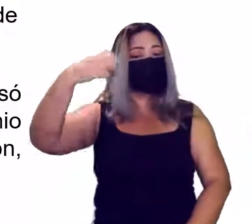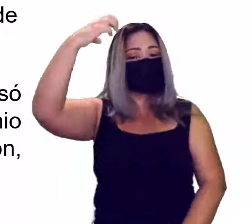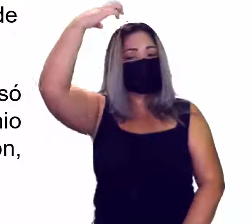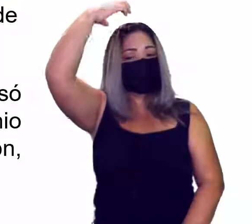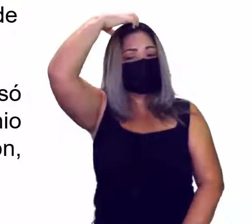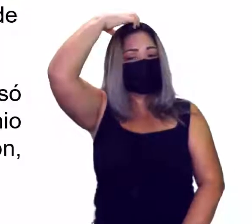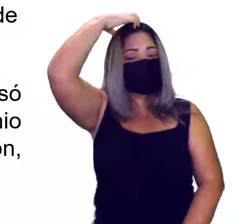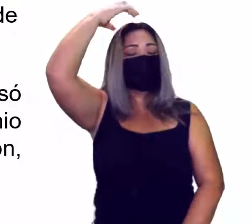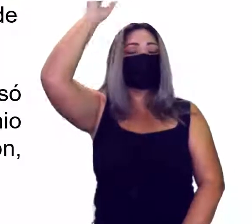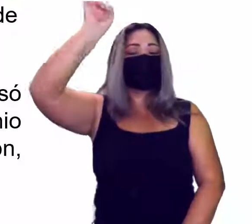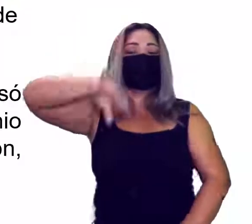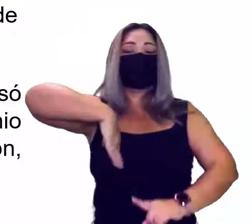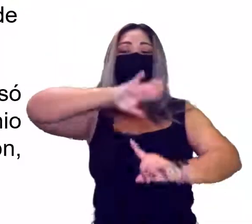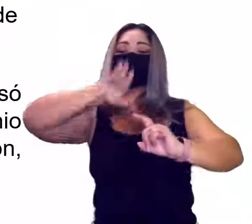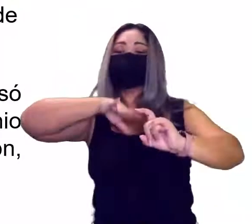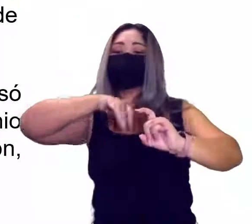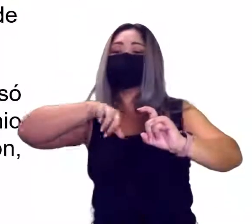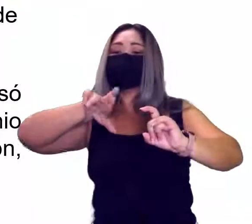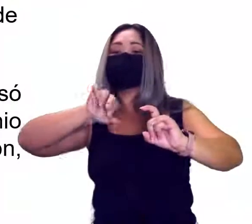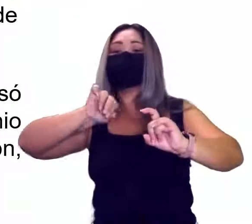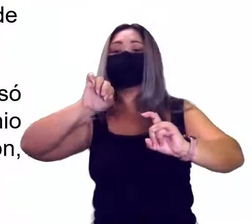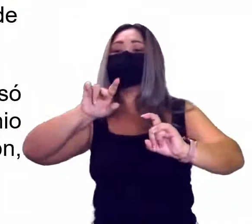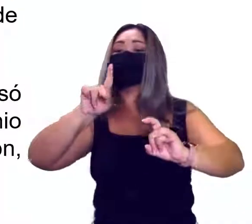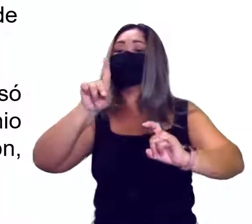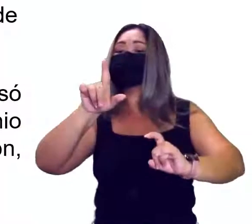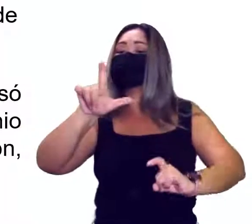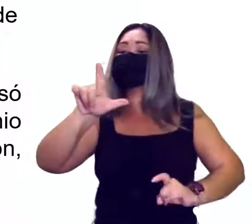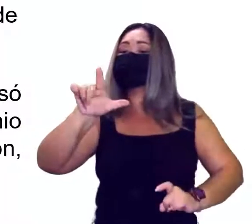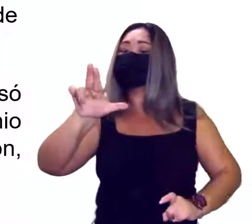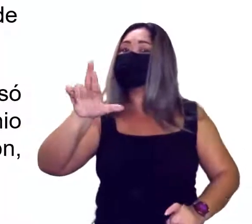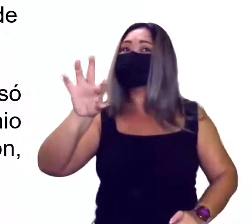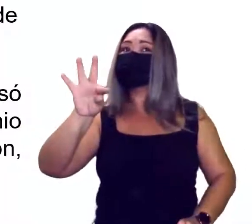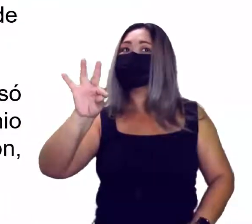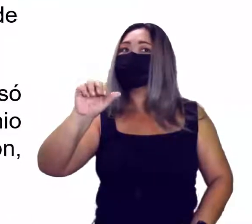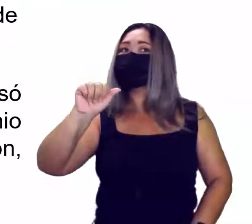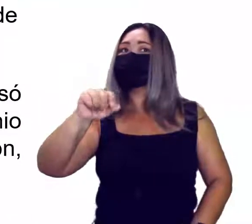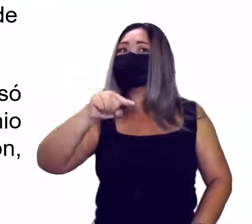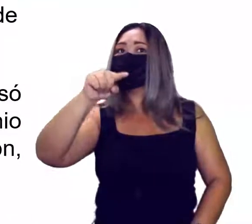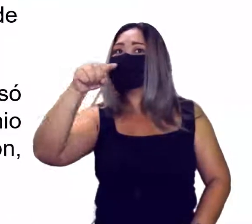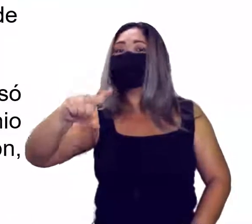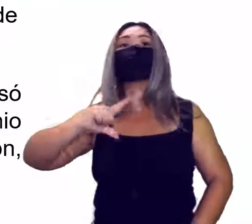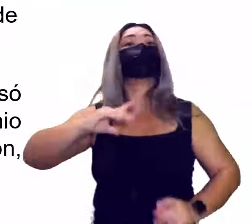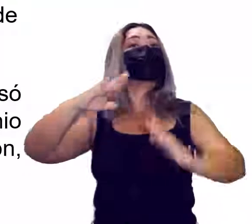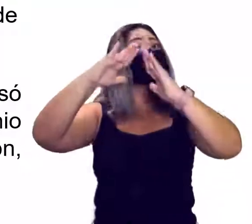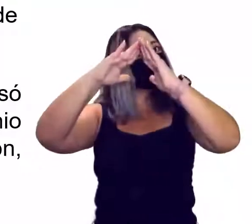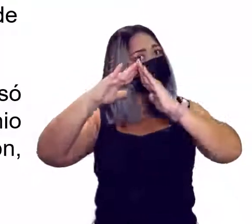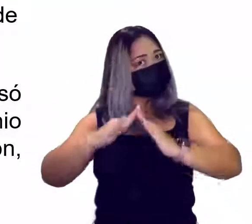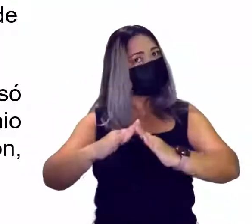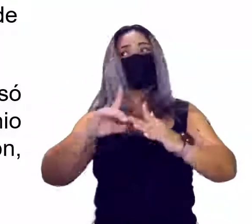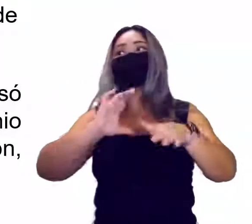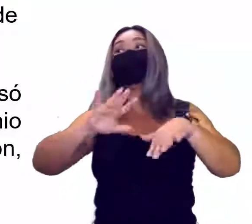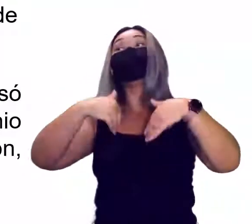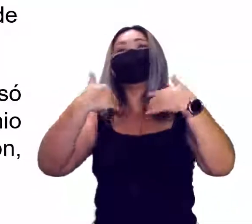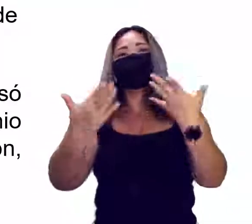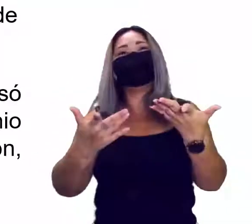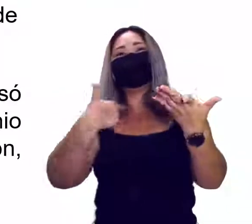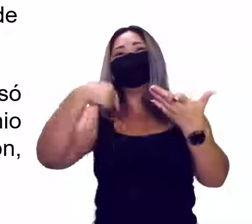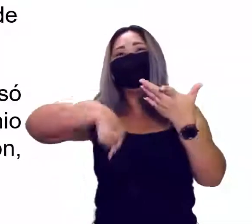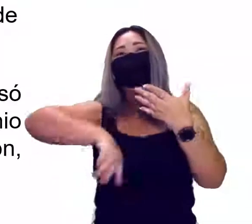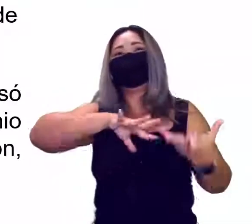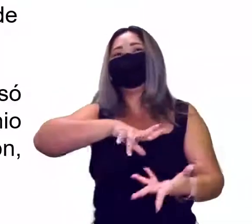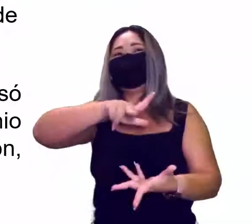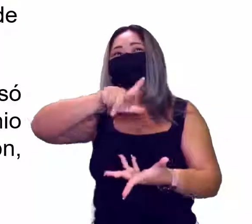na mitologia romana, ele é chamado de Plutão. Veja bem. Reside e governa o lugar mais sombrio da